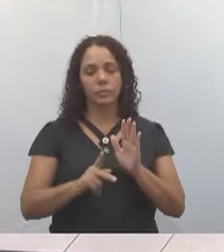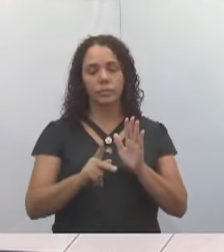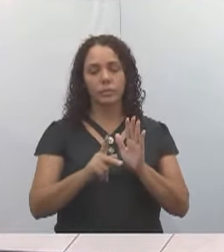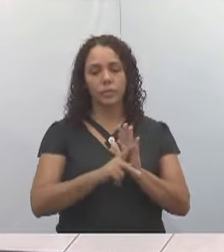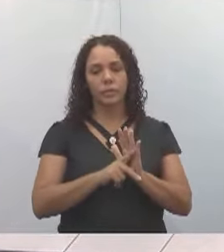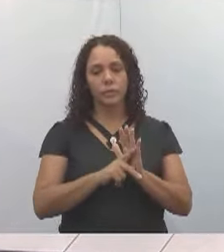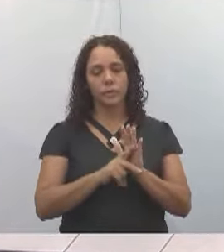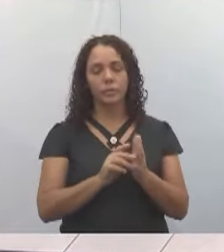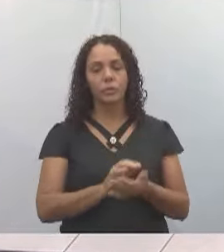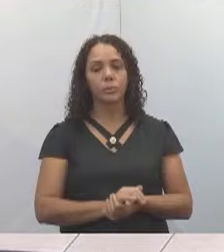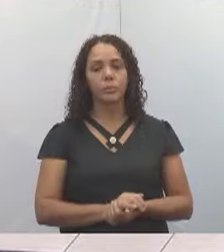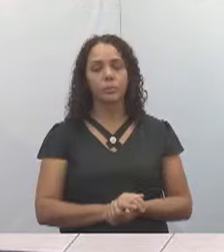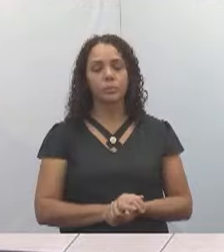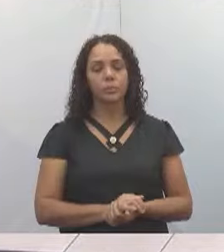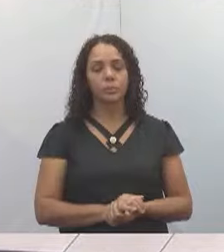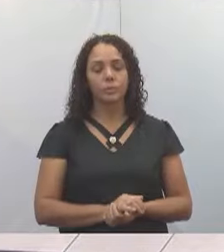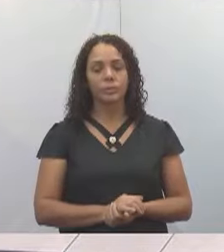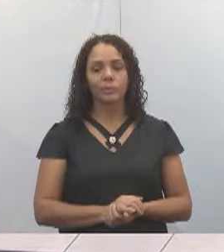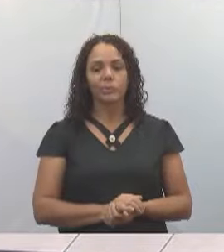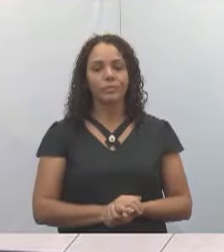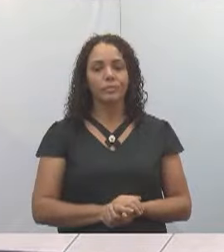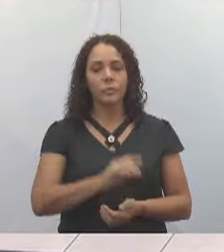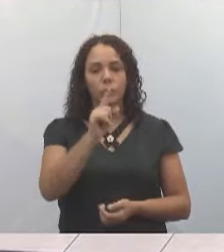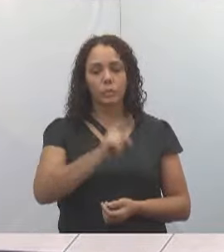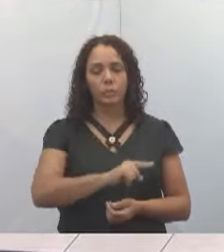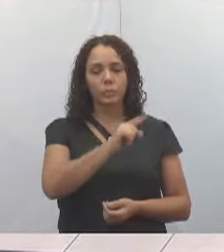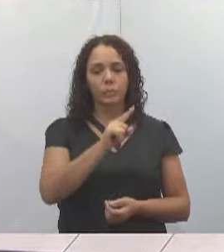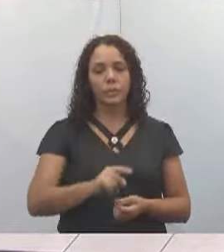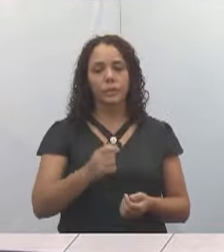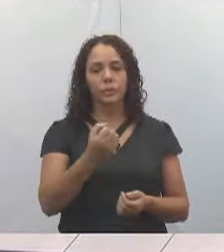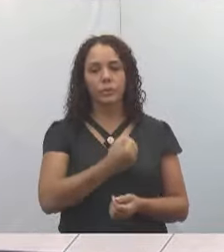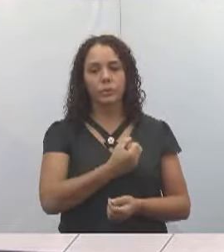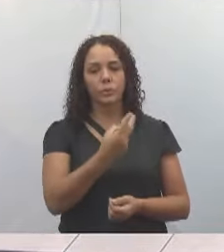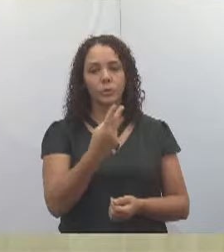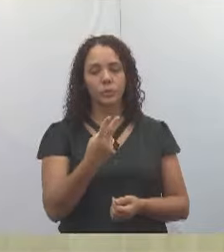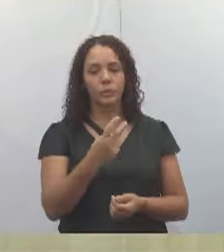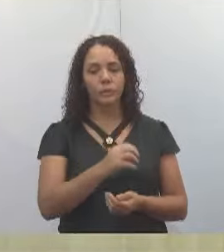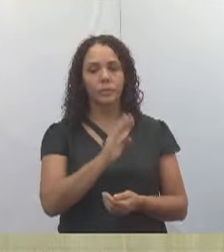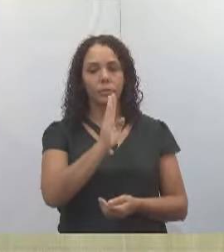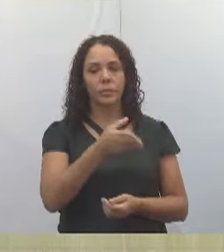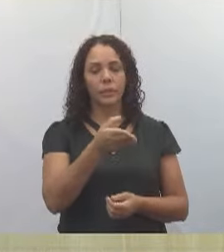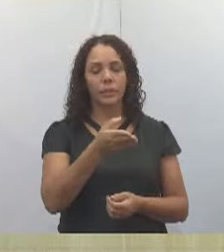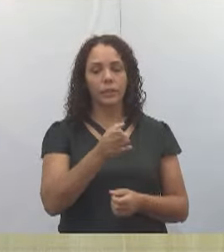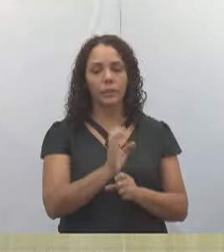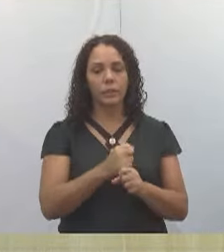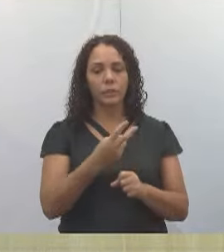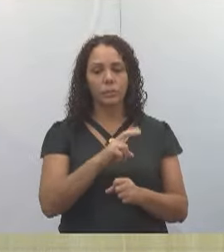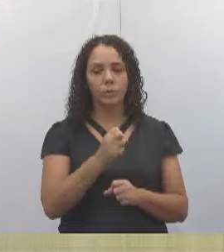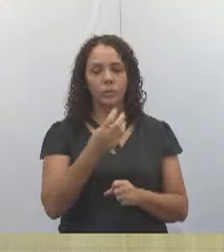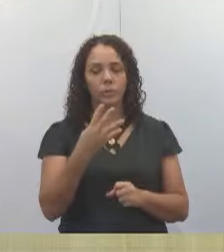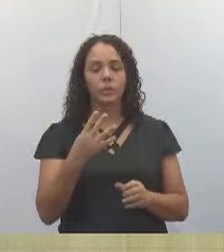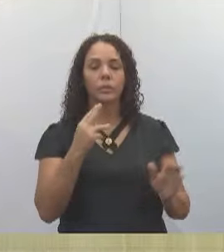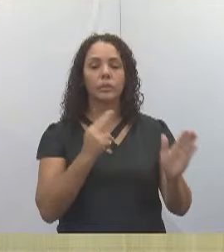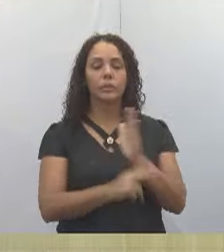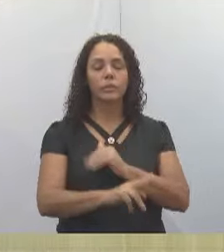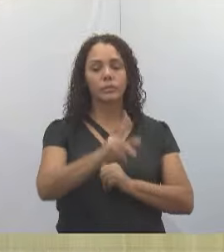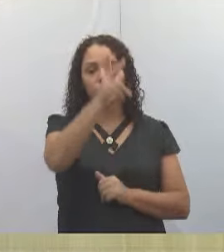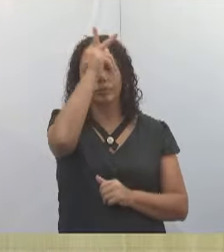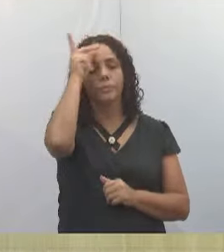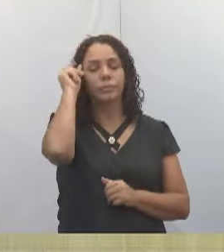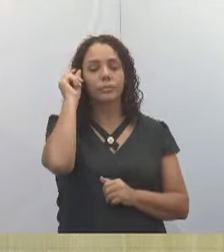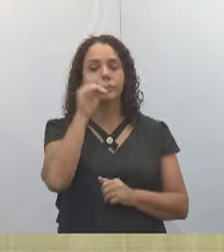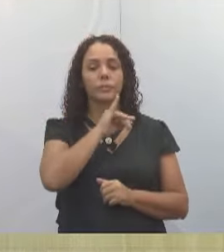do veto total número 2/24. Veto total. Autoria: